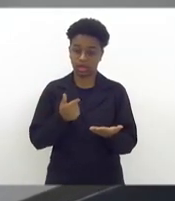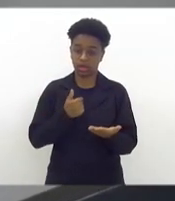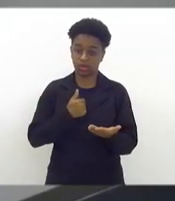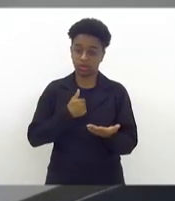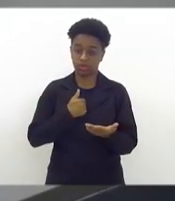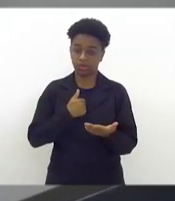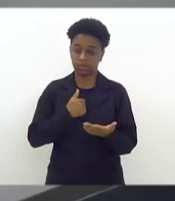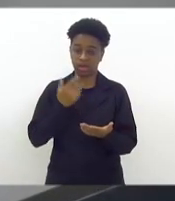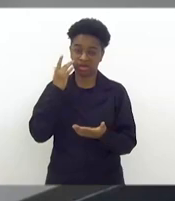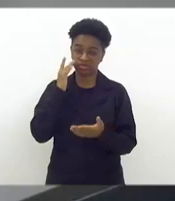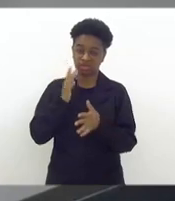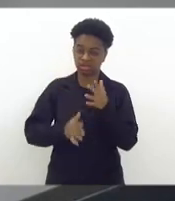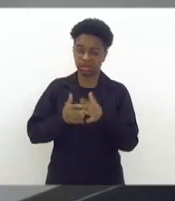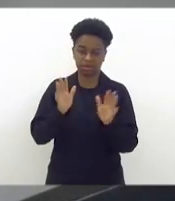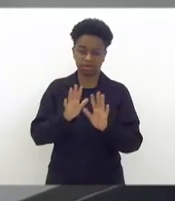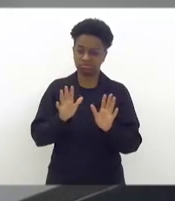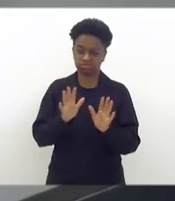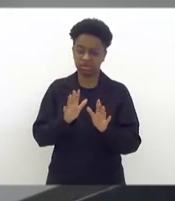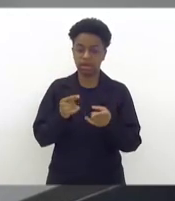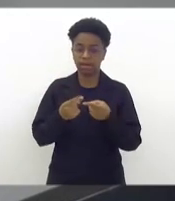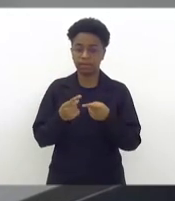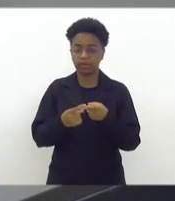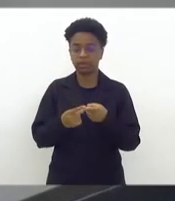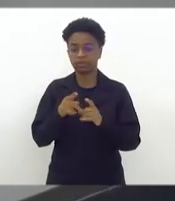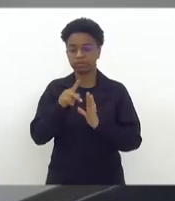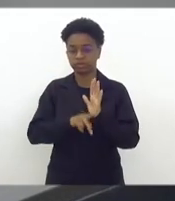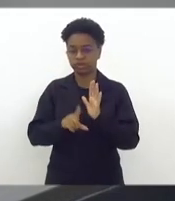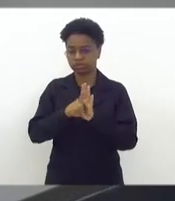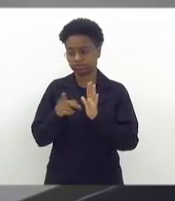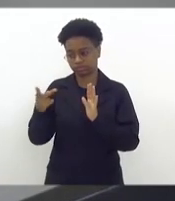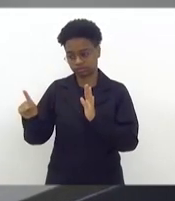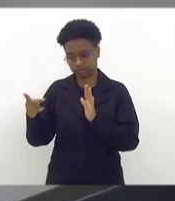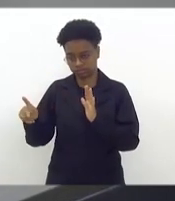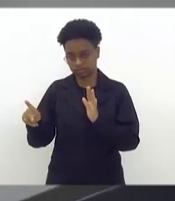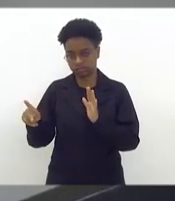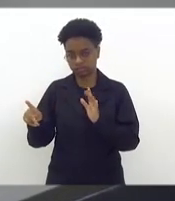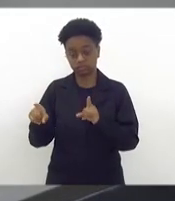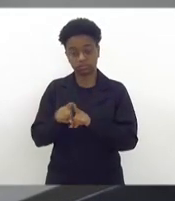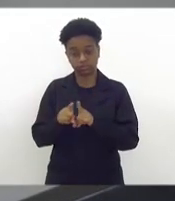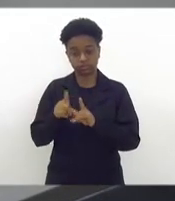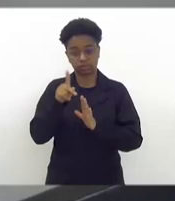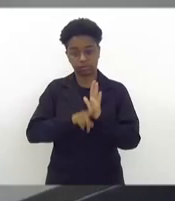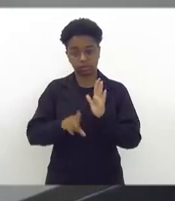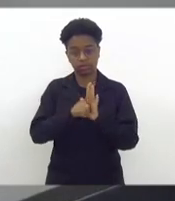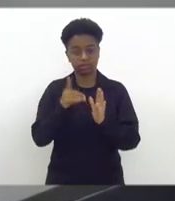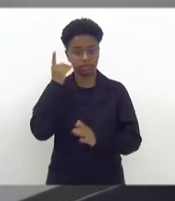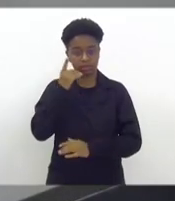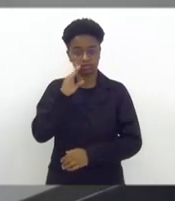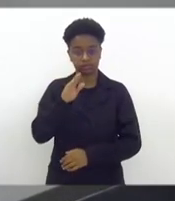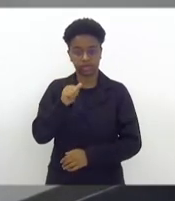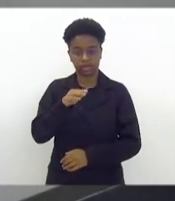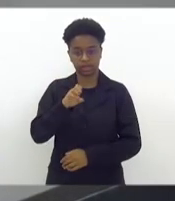seja prejudicado tanto o projeto do deputado Mink, do seu projeto, quanto o projeto do deputado Canella,